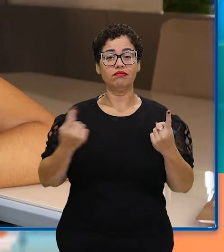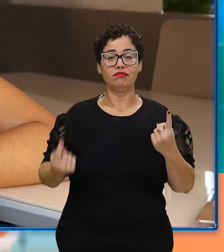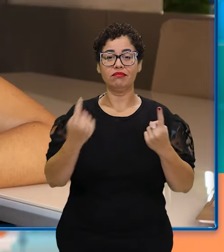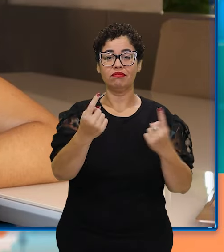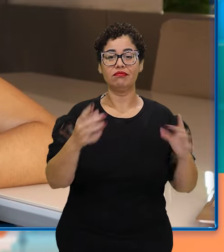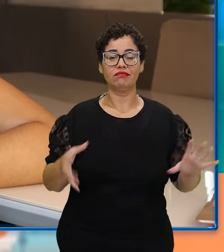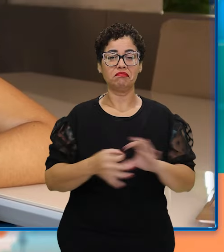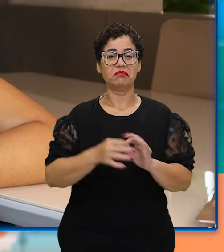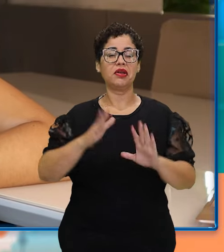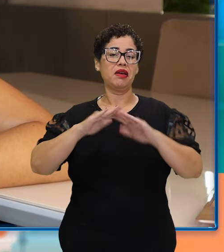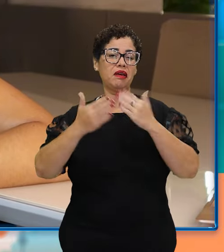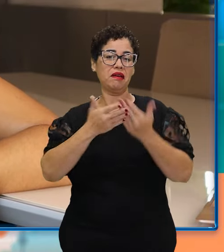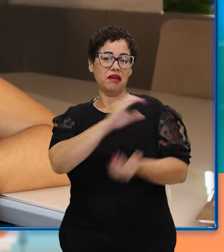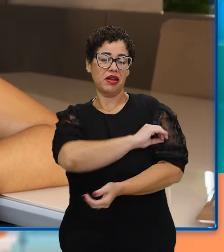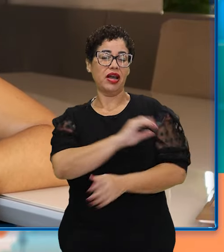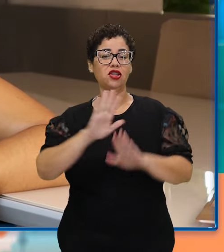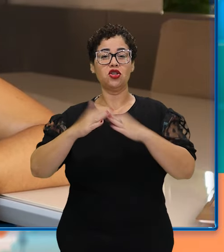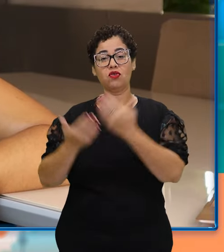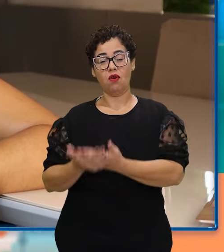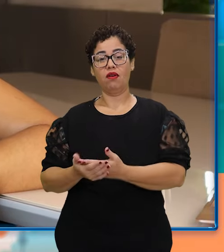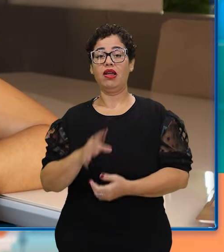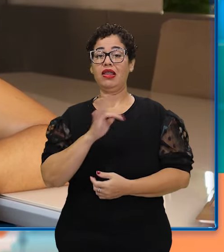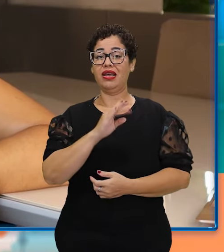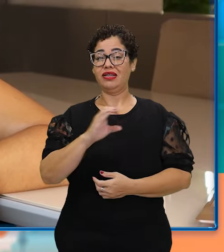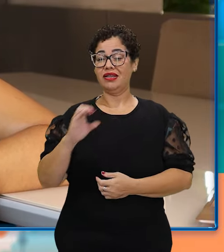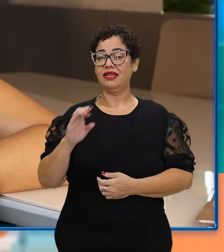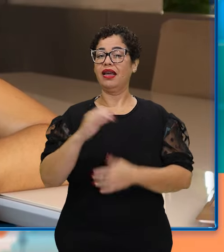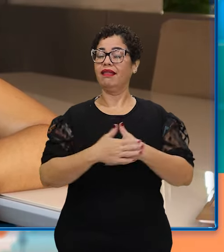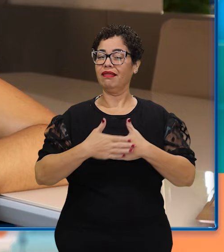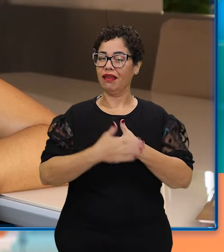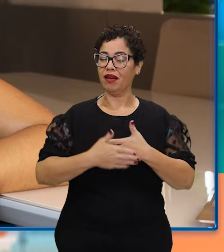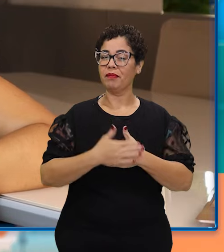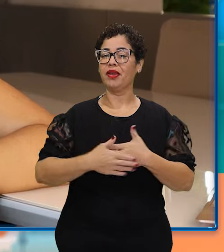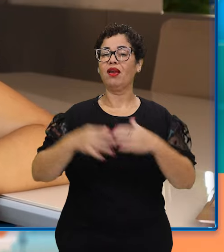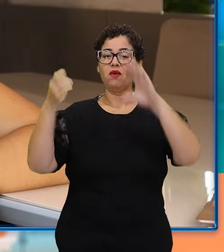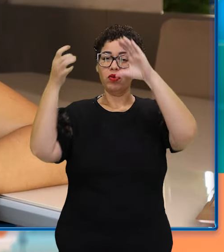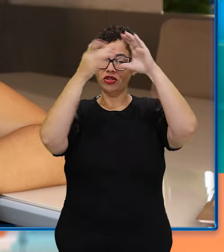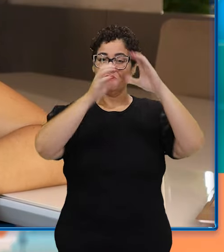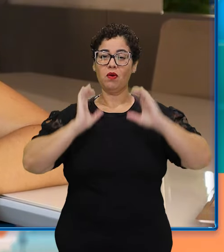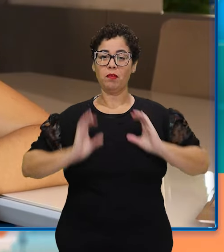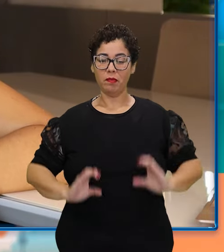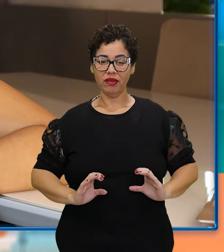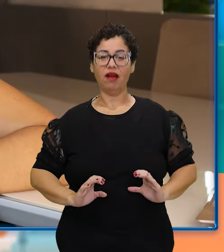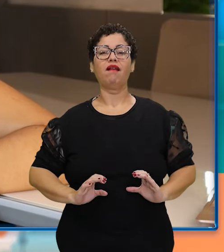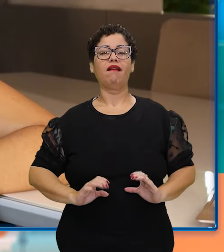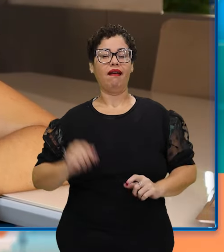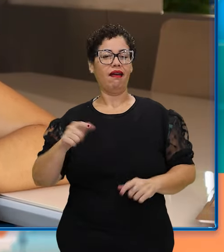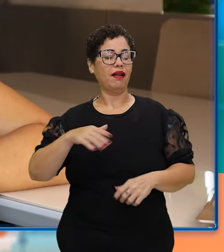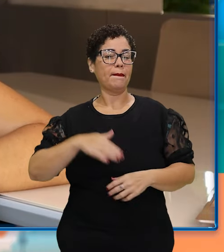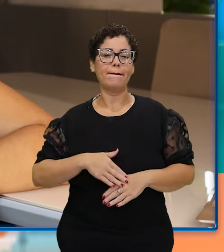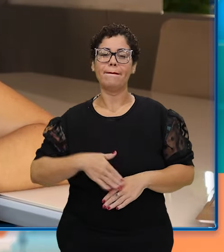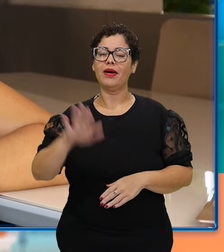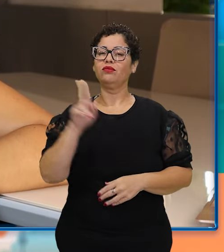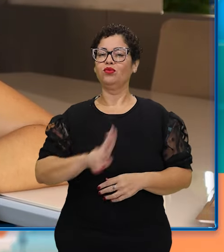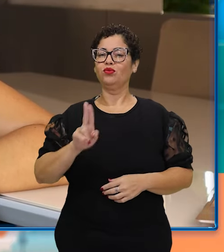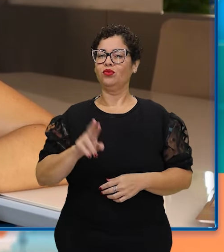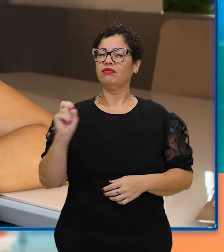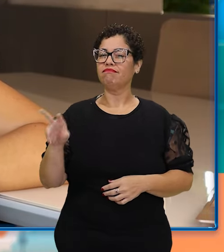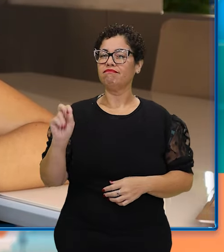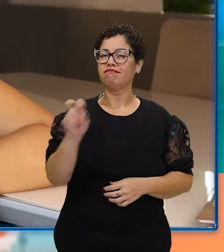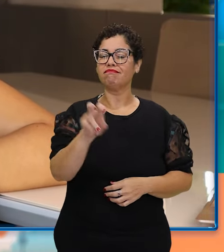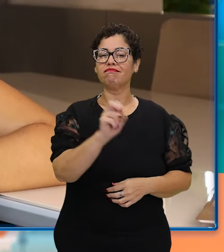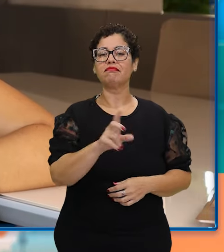uma creche, seja uma escola. E a TCC, que é a terapia cognitivo-comportamental, realmente é uma das abordagens terapêuticas mais